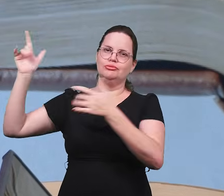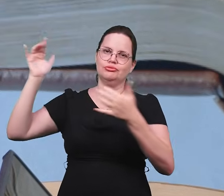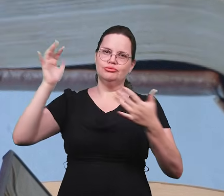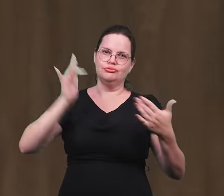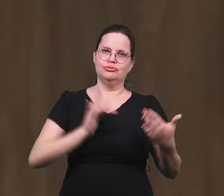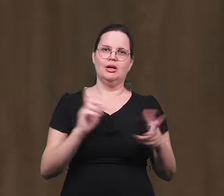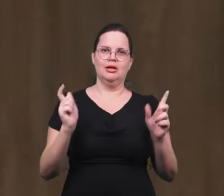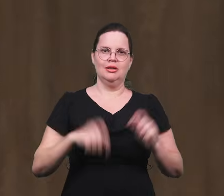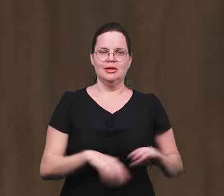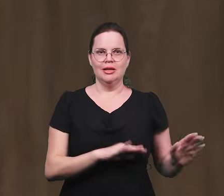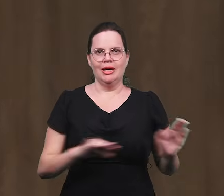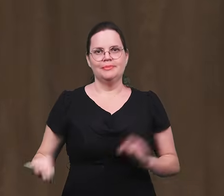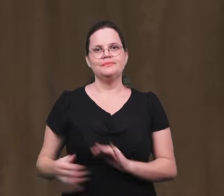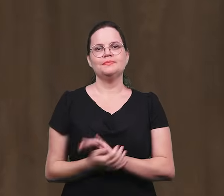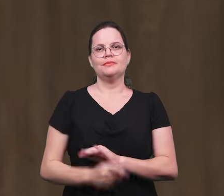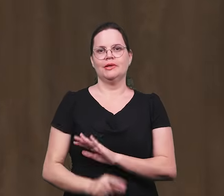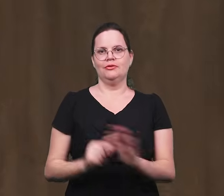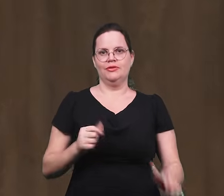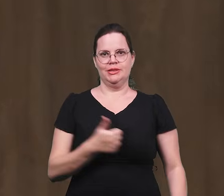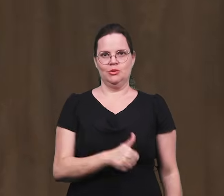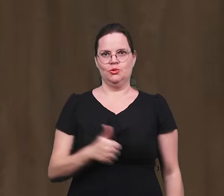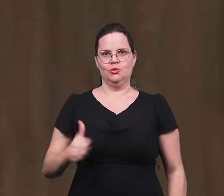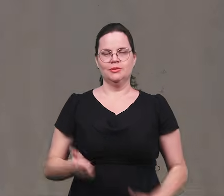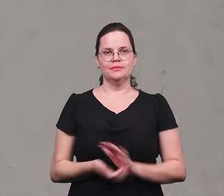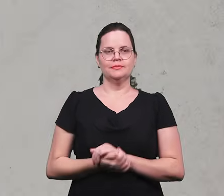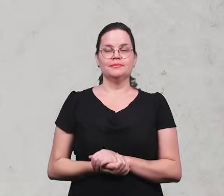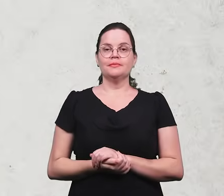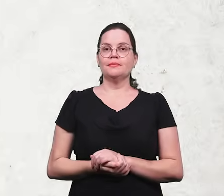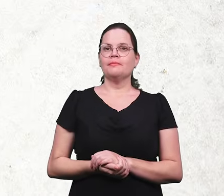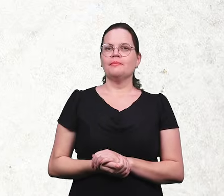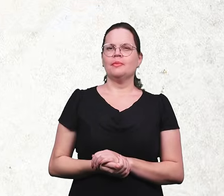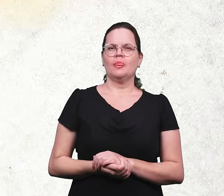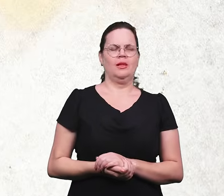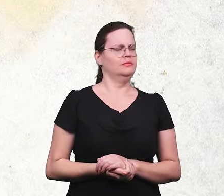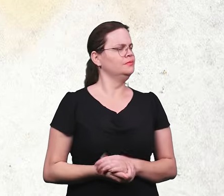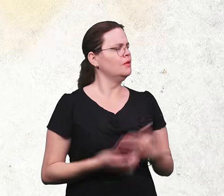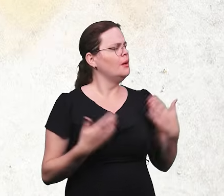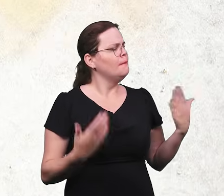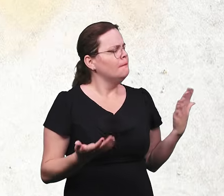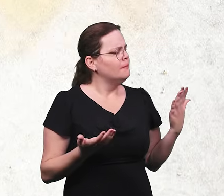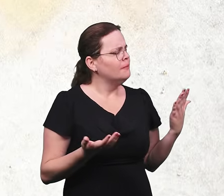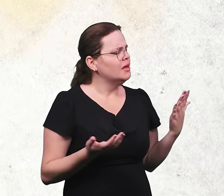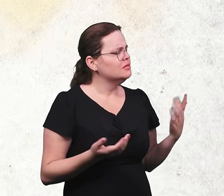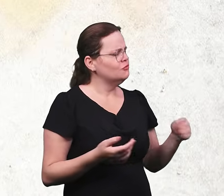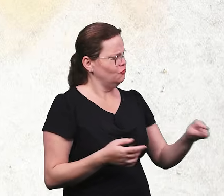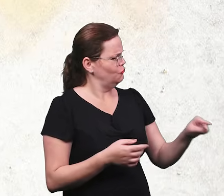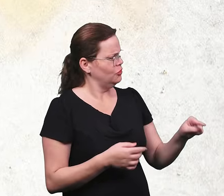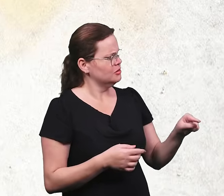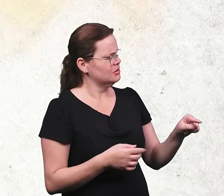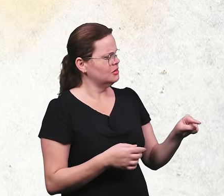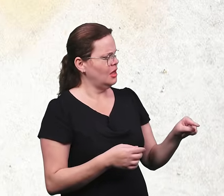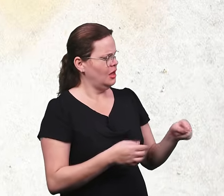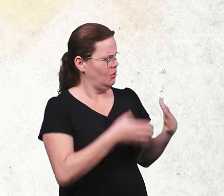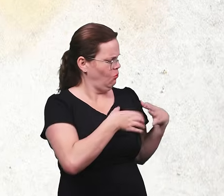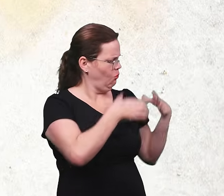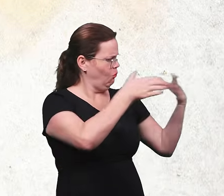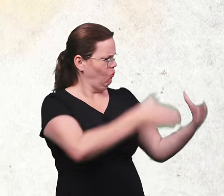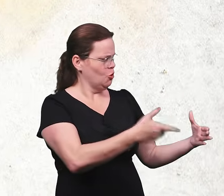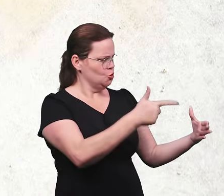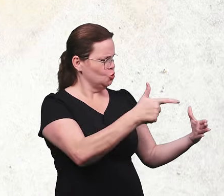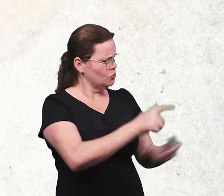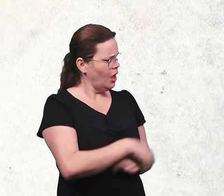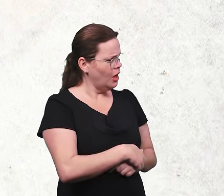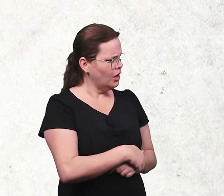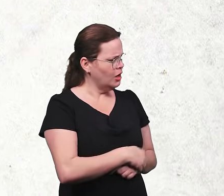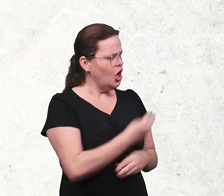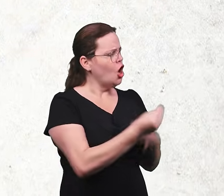Amém, amém. Continuando, o versículo 11 diz: Disse-lhe a mulher: Senhor, tu não tens com que atirar, e